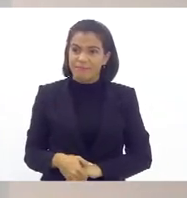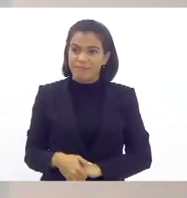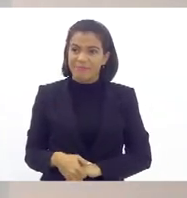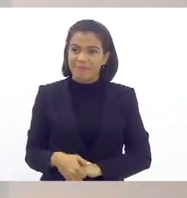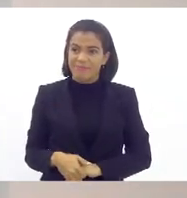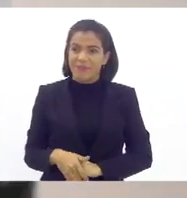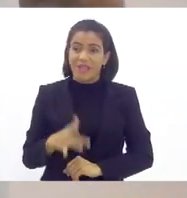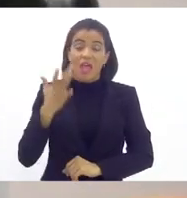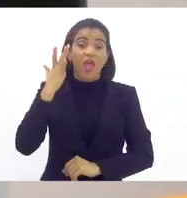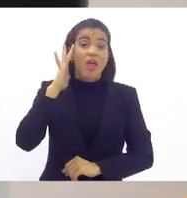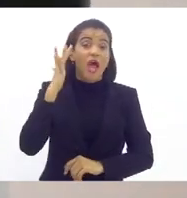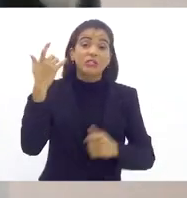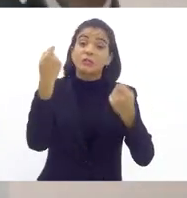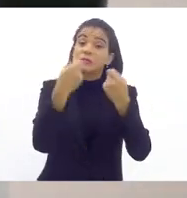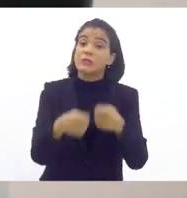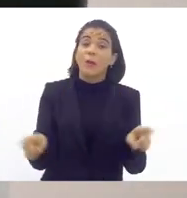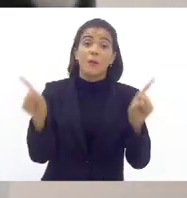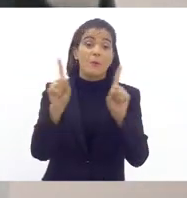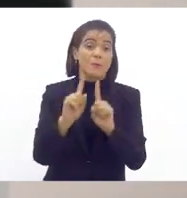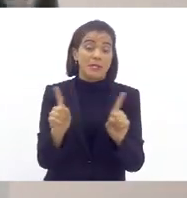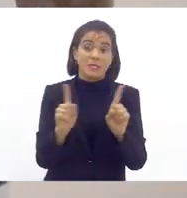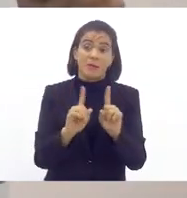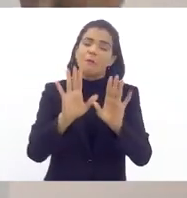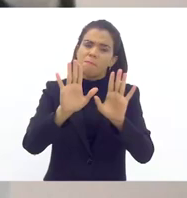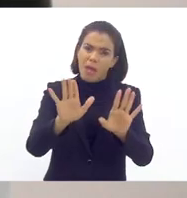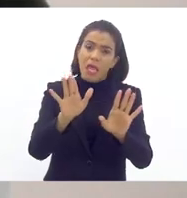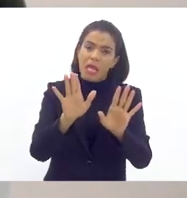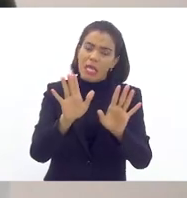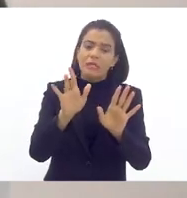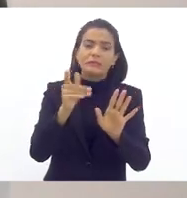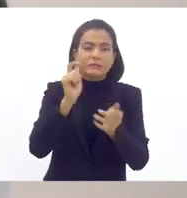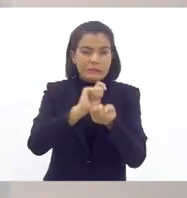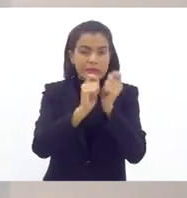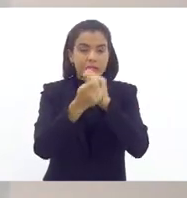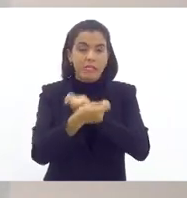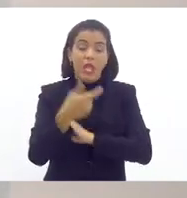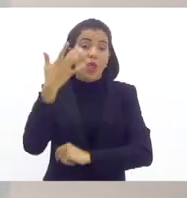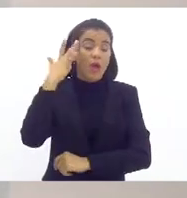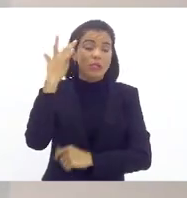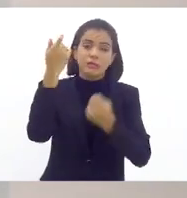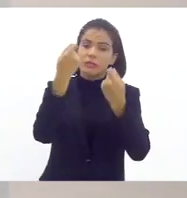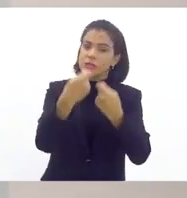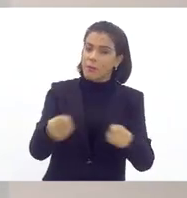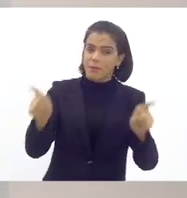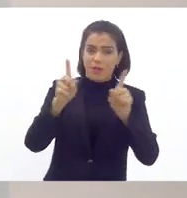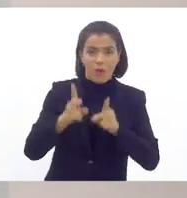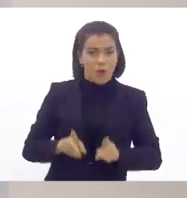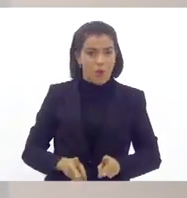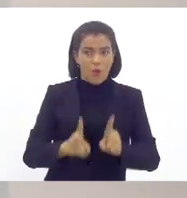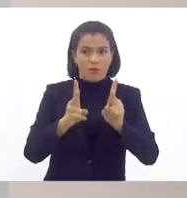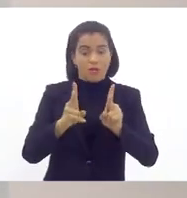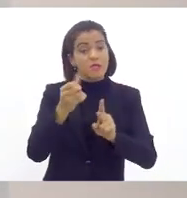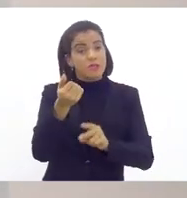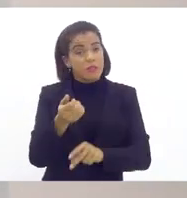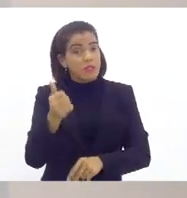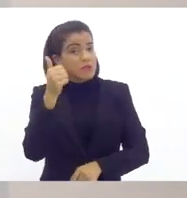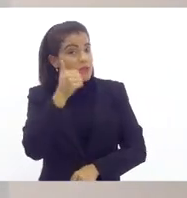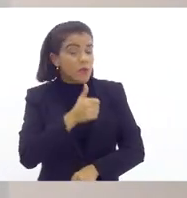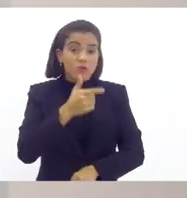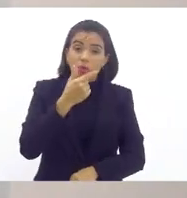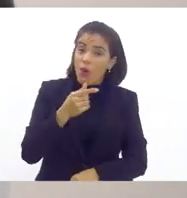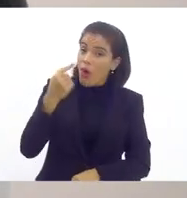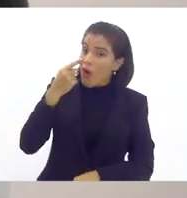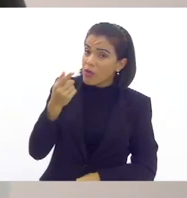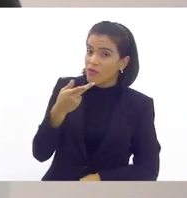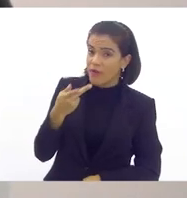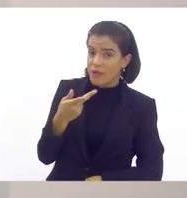acho que não precisamos... deixa eu corrigir, acho que não precisamos continuar... Senhoras e senhores, olha o que